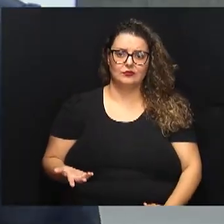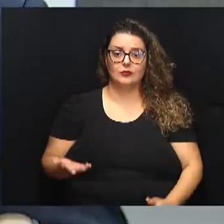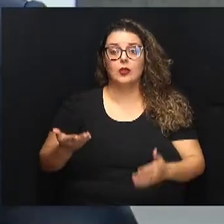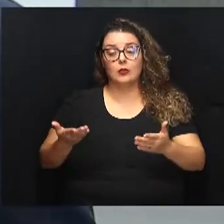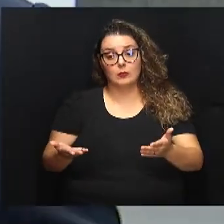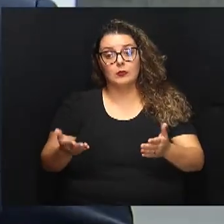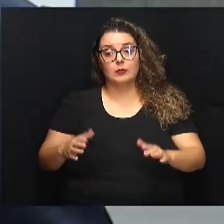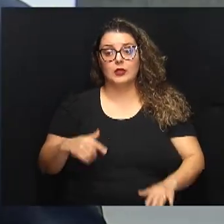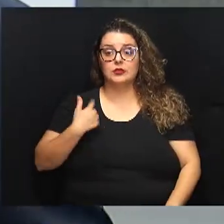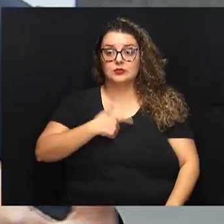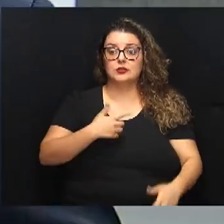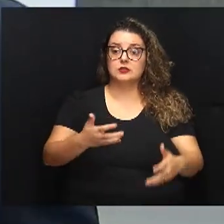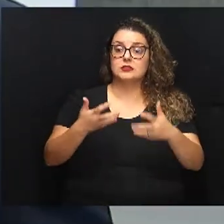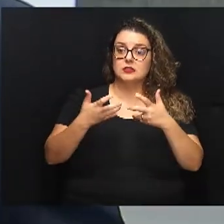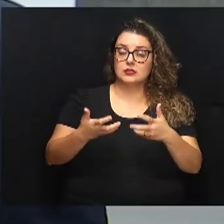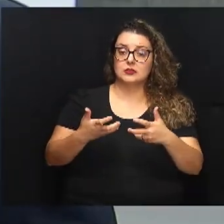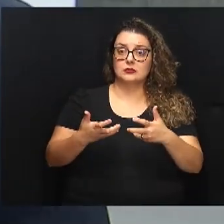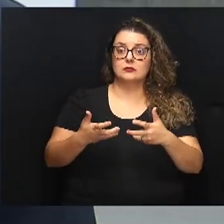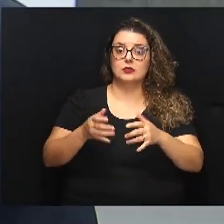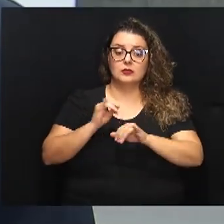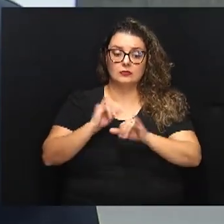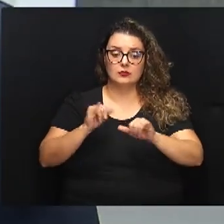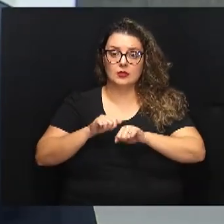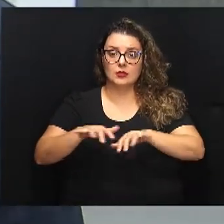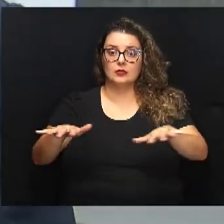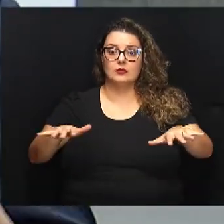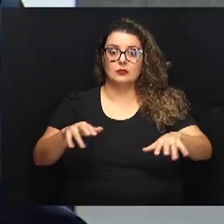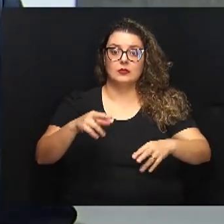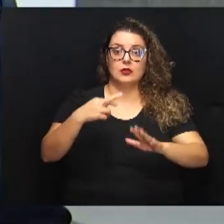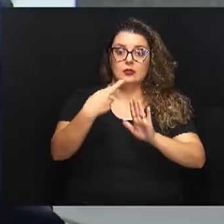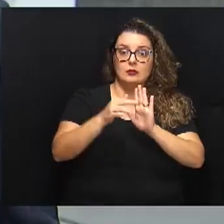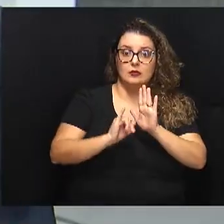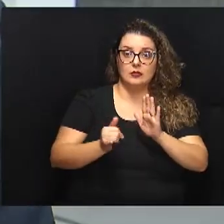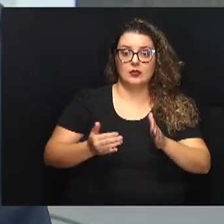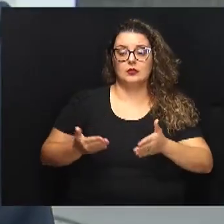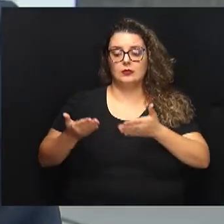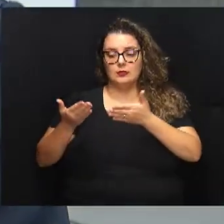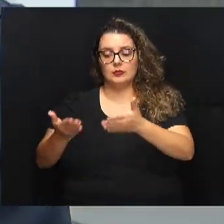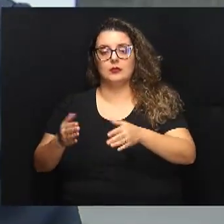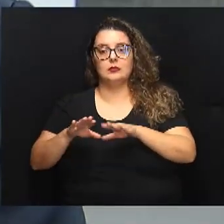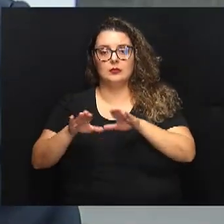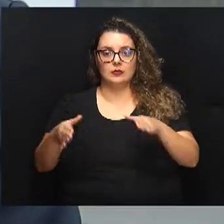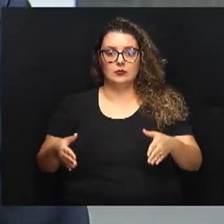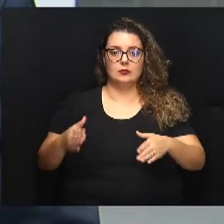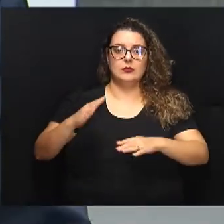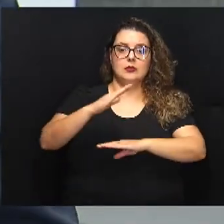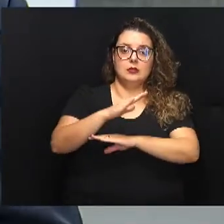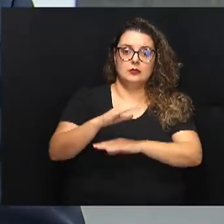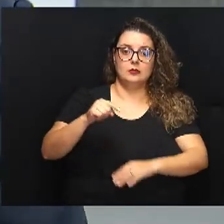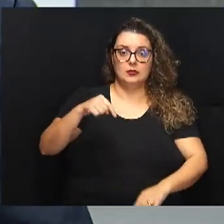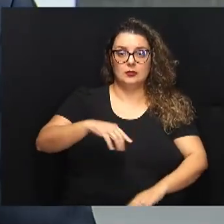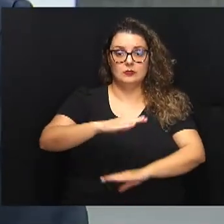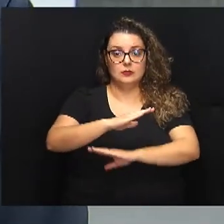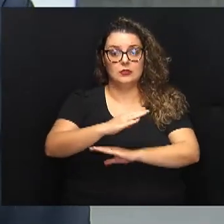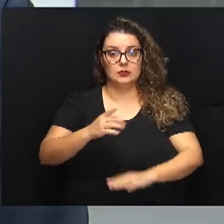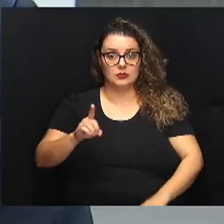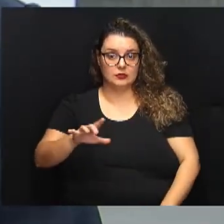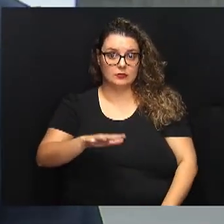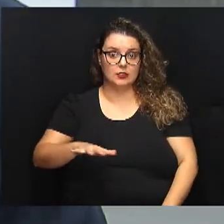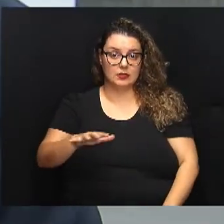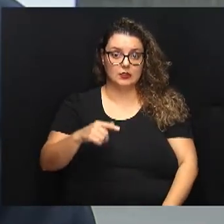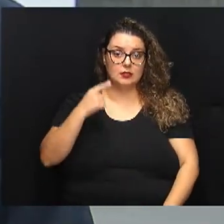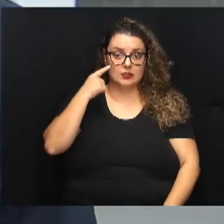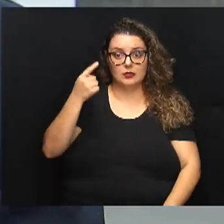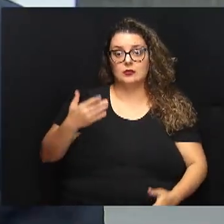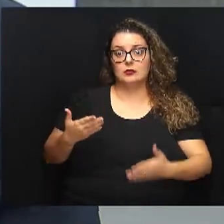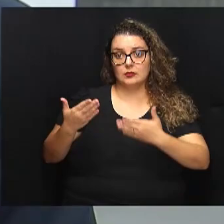gente quer dar uma publicidade a esse relatório. Vamos entregar aqui para a mesa da Câmara, né, para casa, e a ideia também é